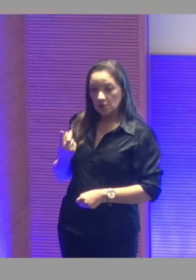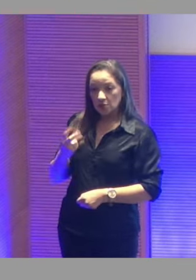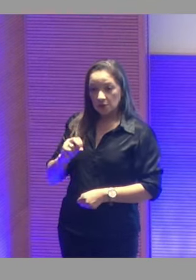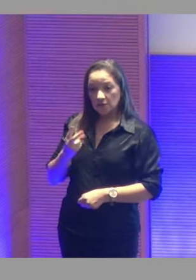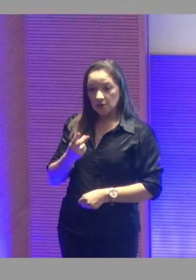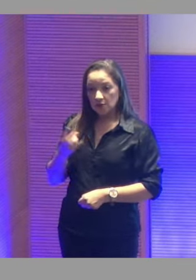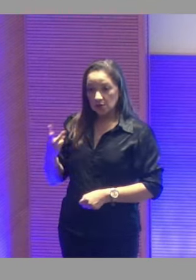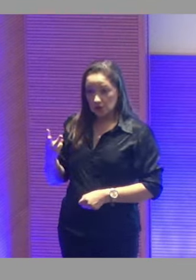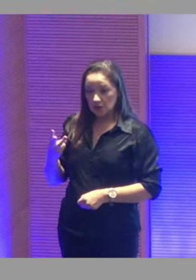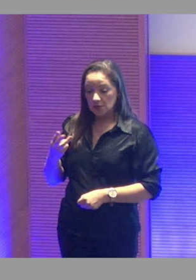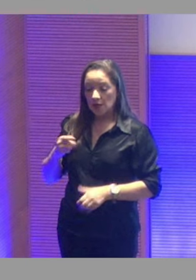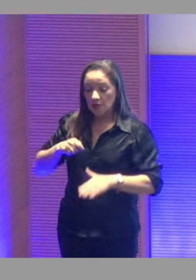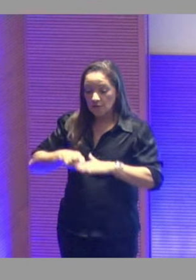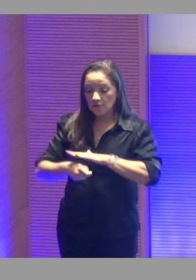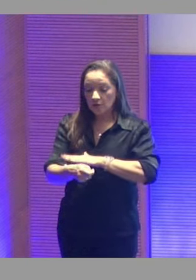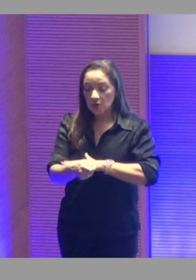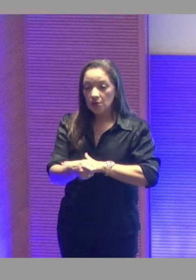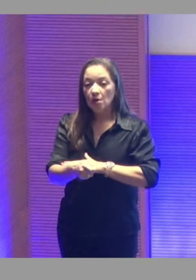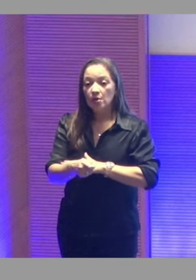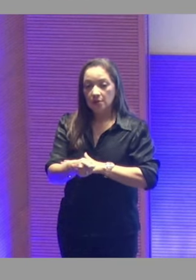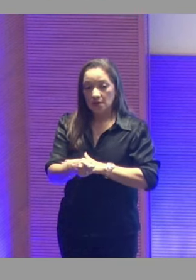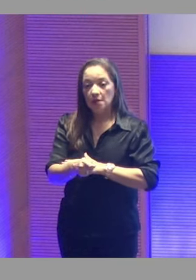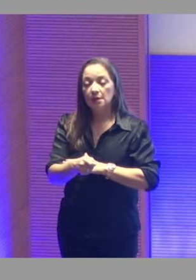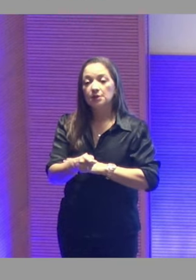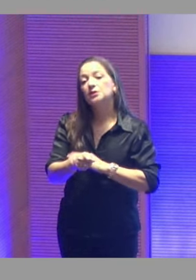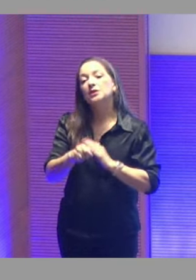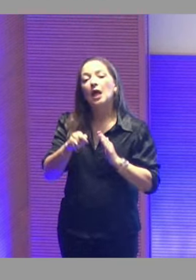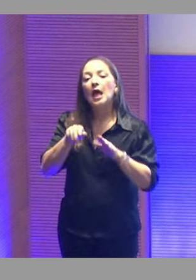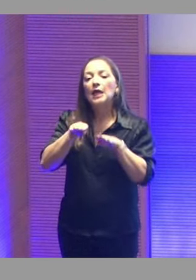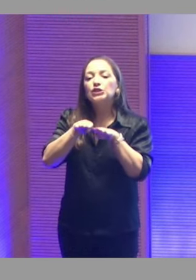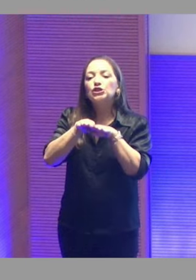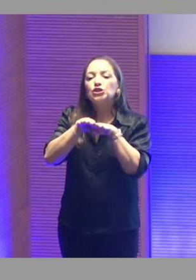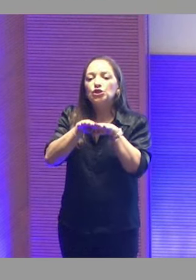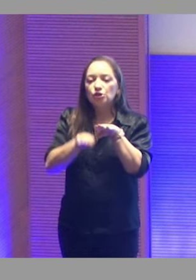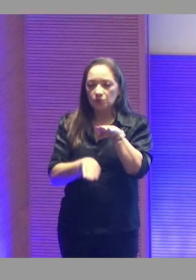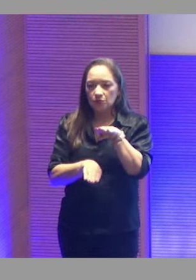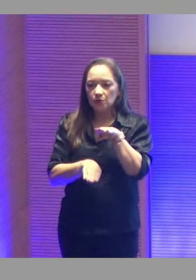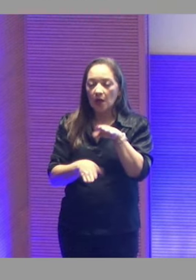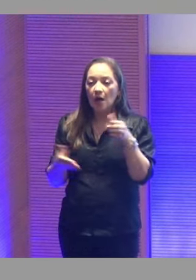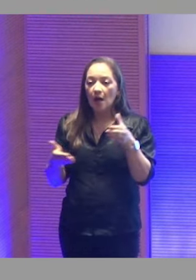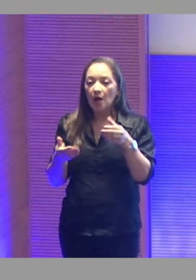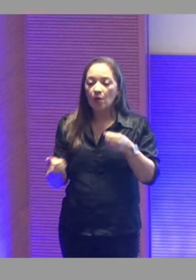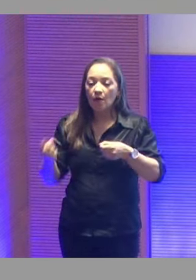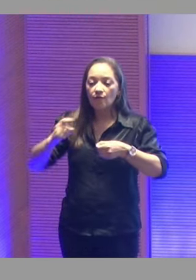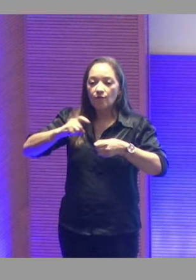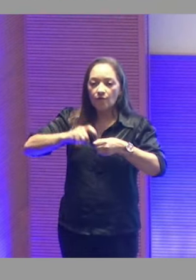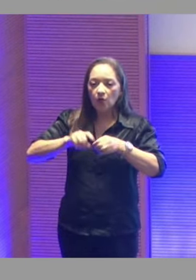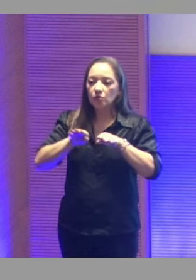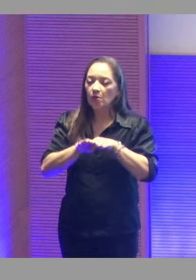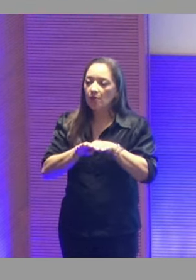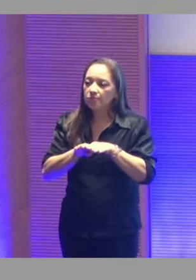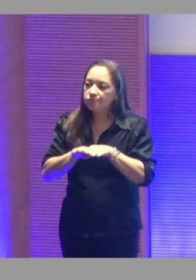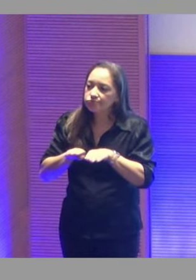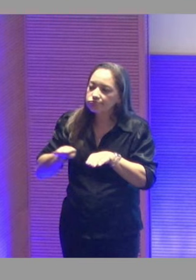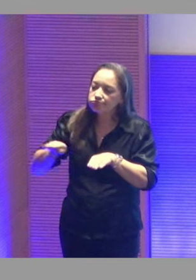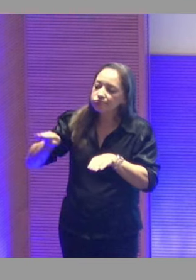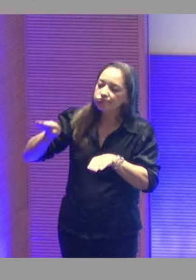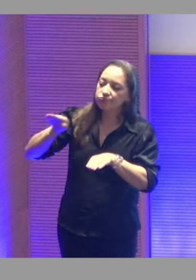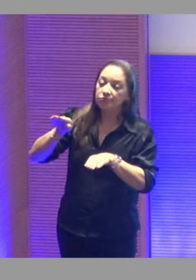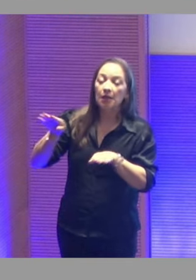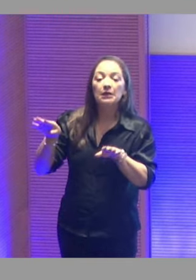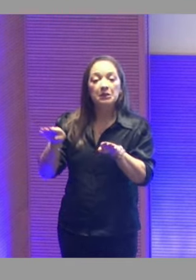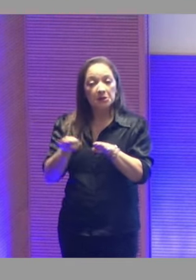eh nessa resposta E aí voltou a subir então tem voltado a crescer Uma demanda dos investidores paraa elaboração do inventário e um